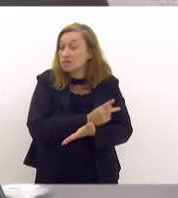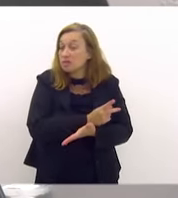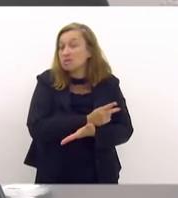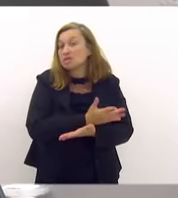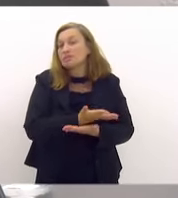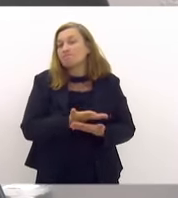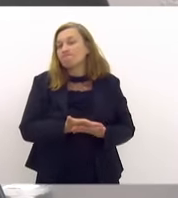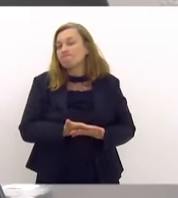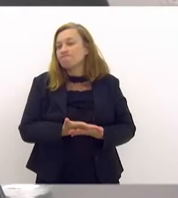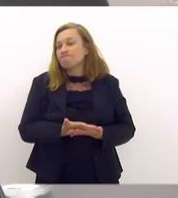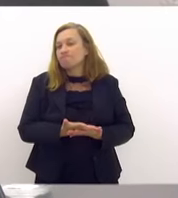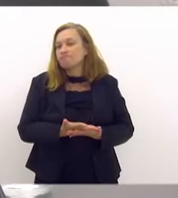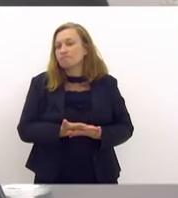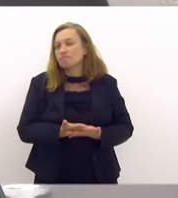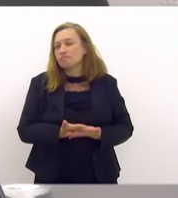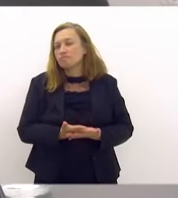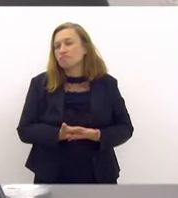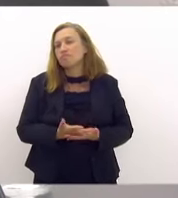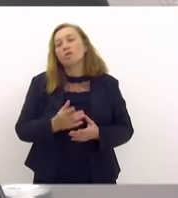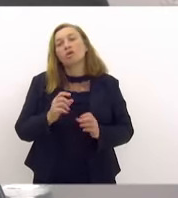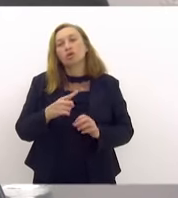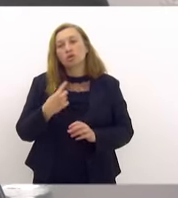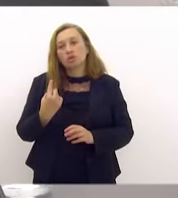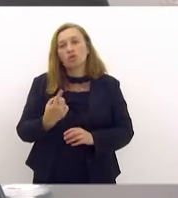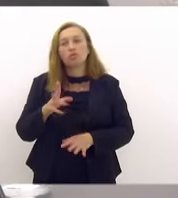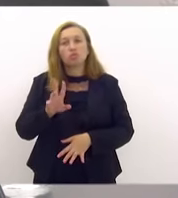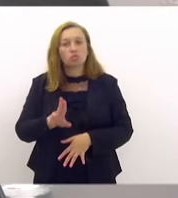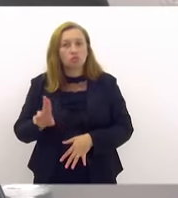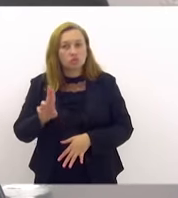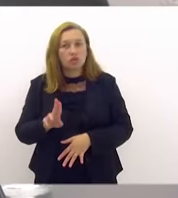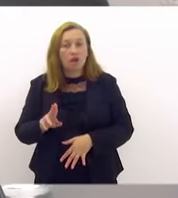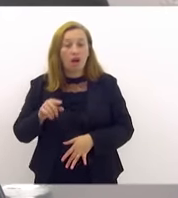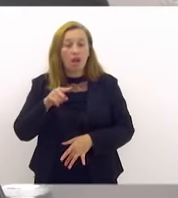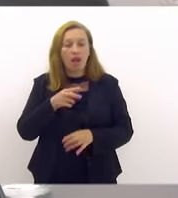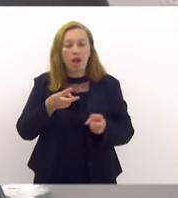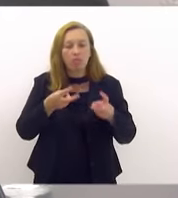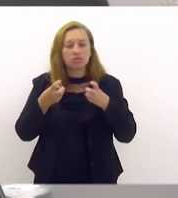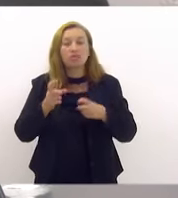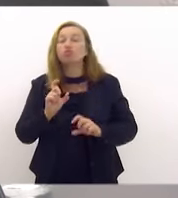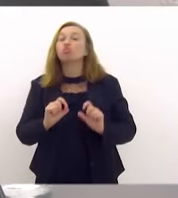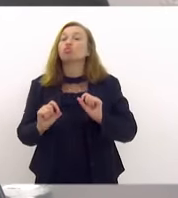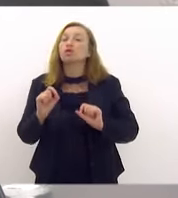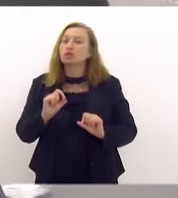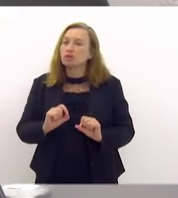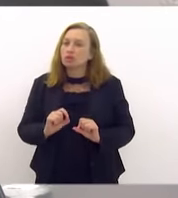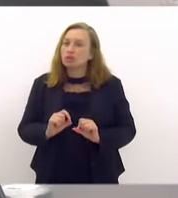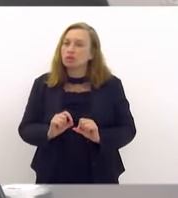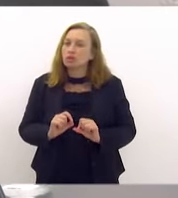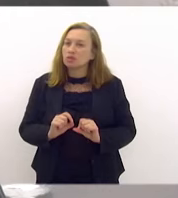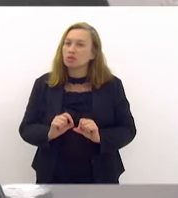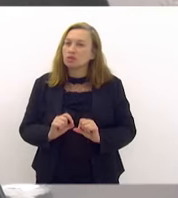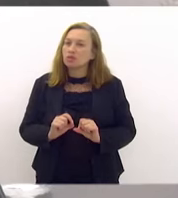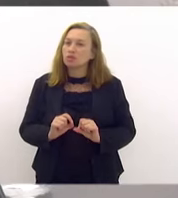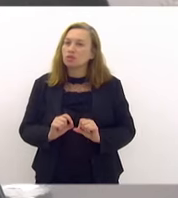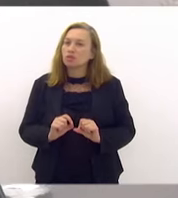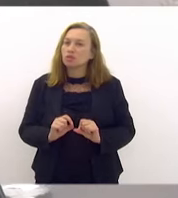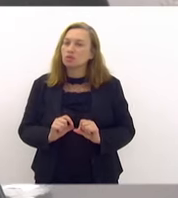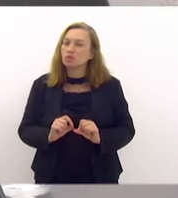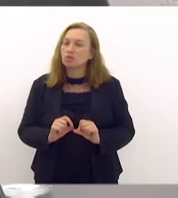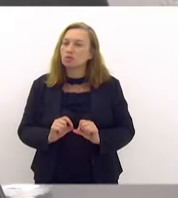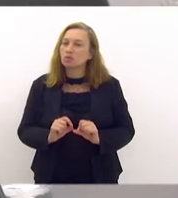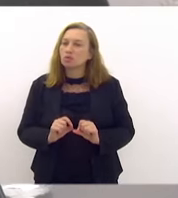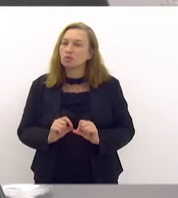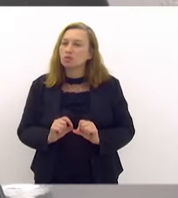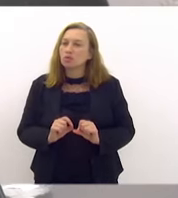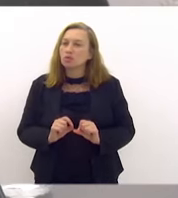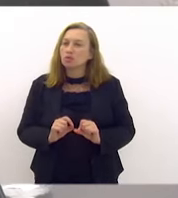assim um brocardo que a gente usa que ali a gente observa é o dúbio pró societá que é